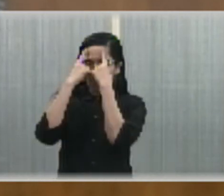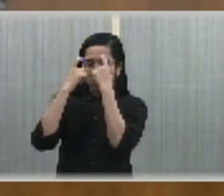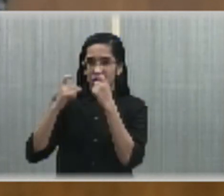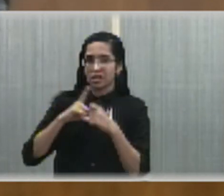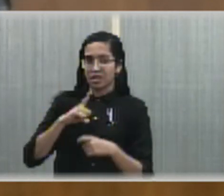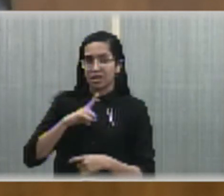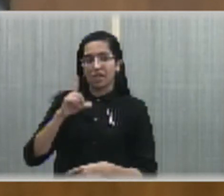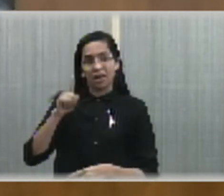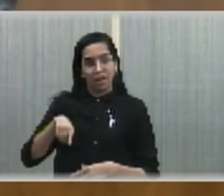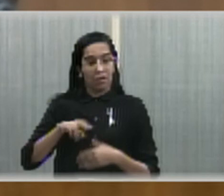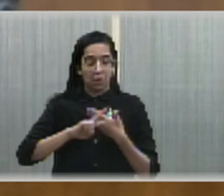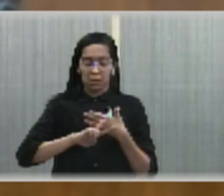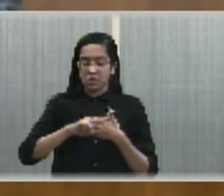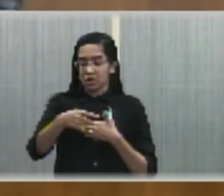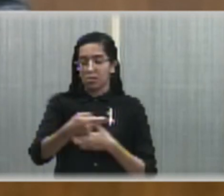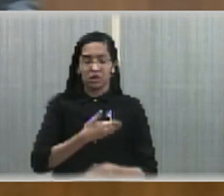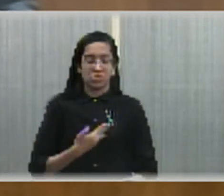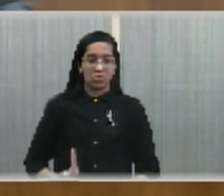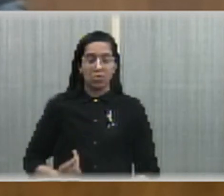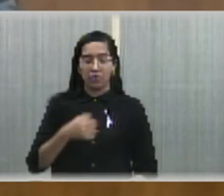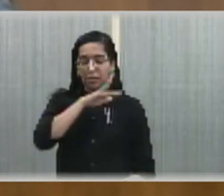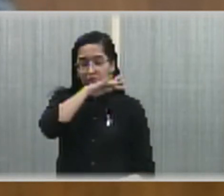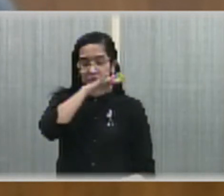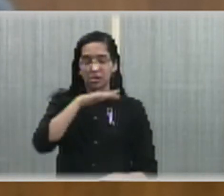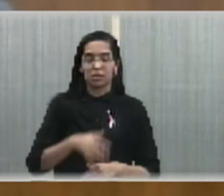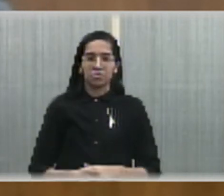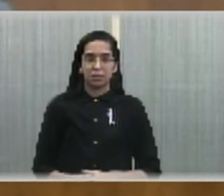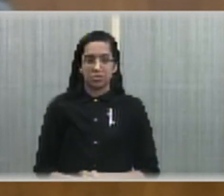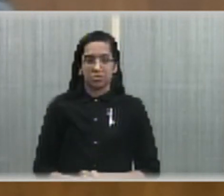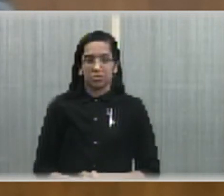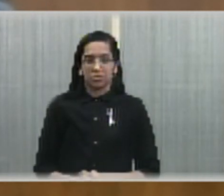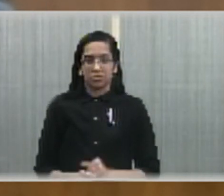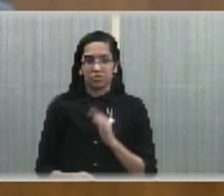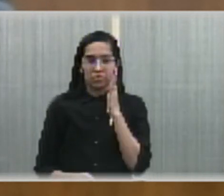desse desgoverno. É o resultado desse desgoverno.